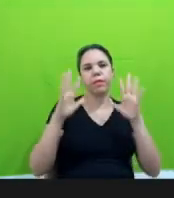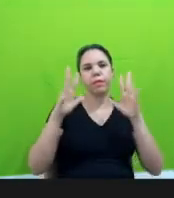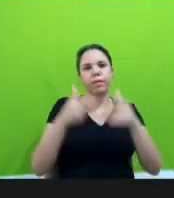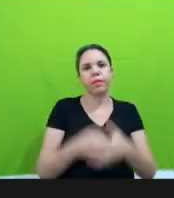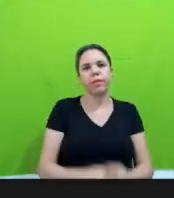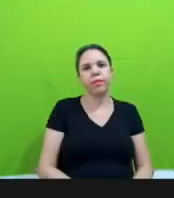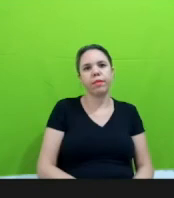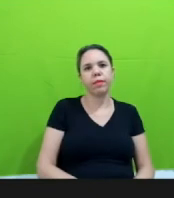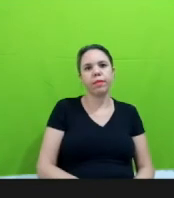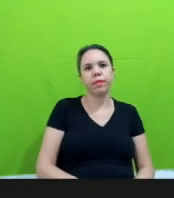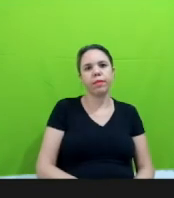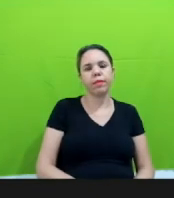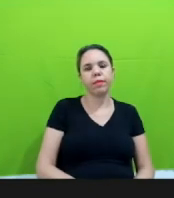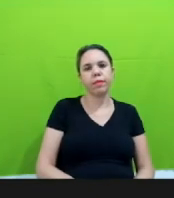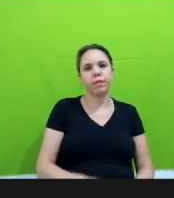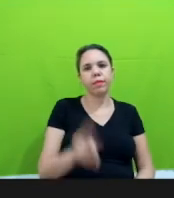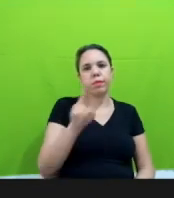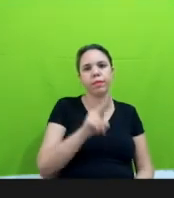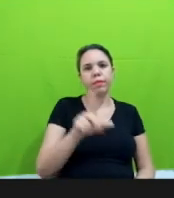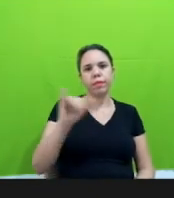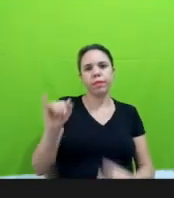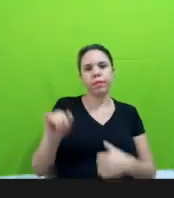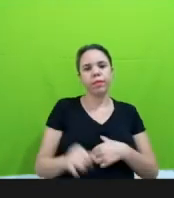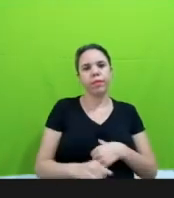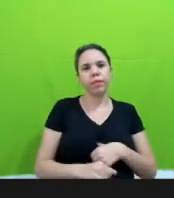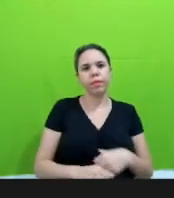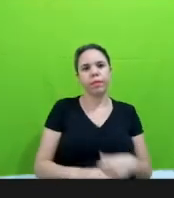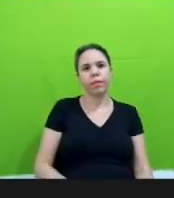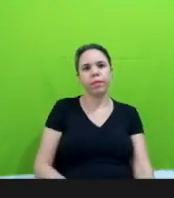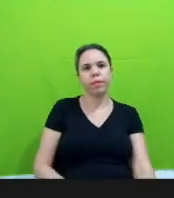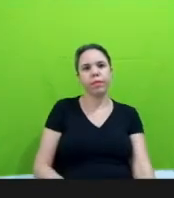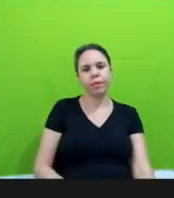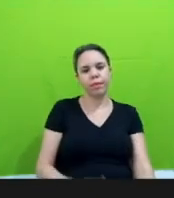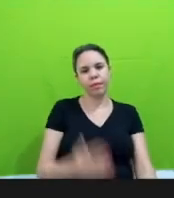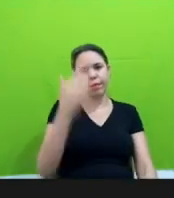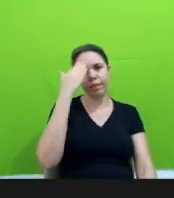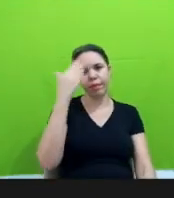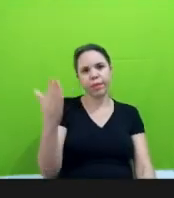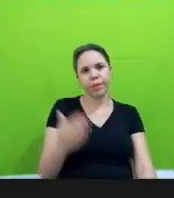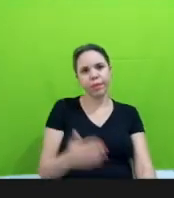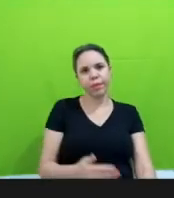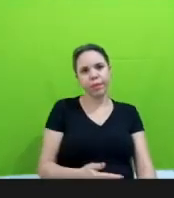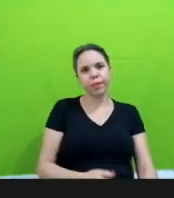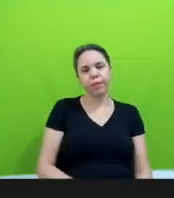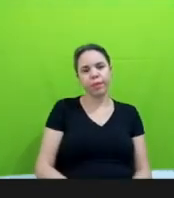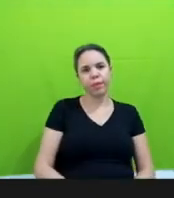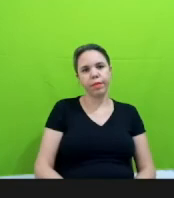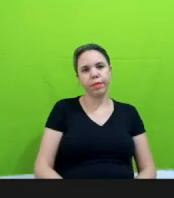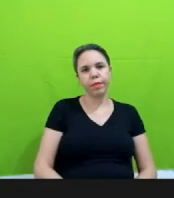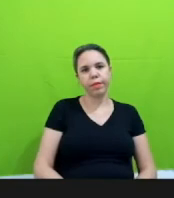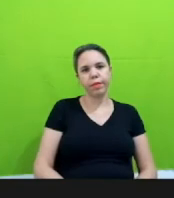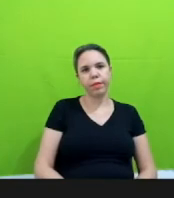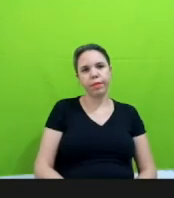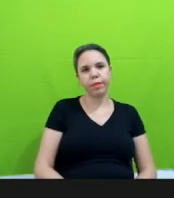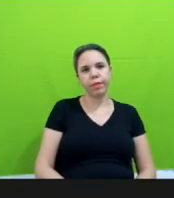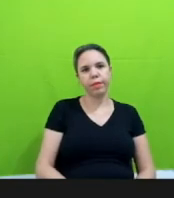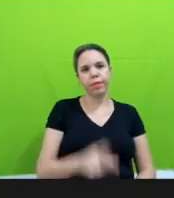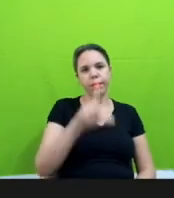na utilização diária da live. Muito obrigada, Bruno. Agora passando a palavra para o Léo. Léo?